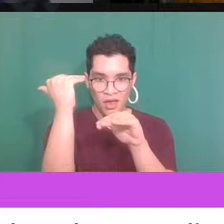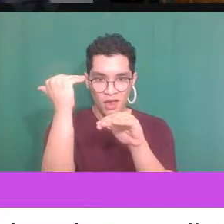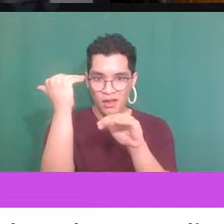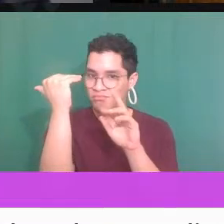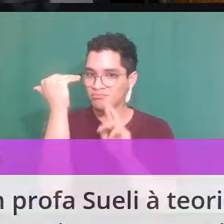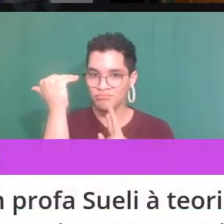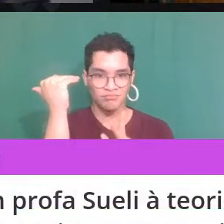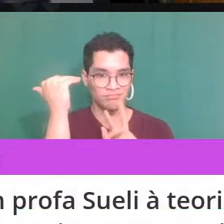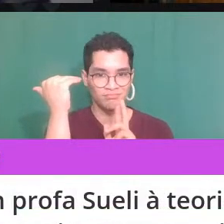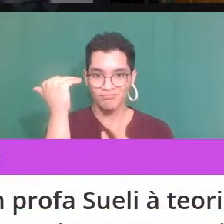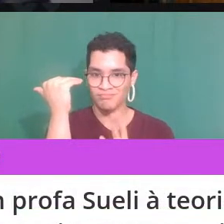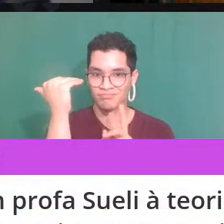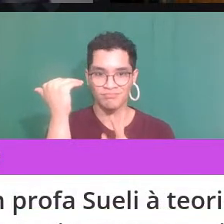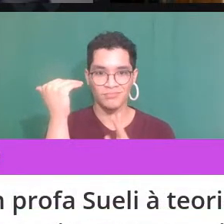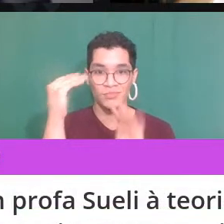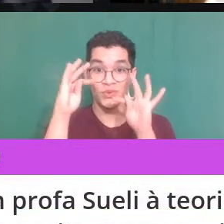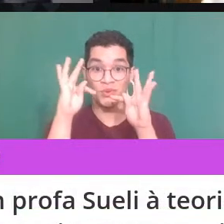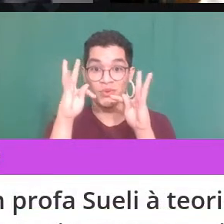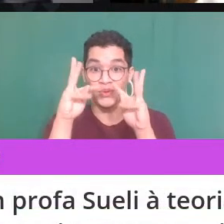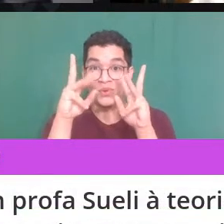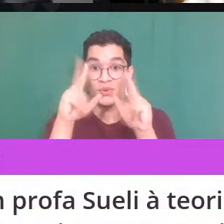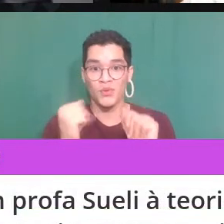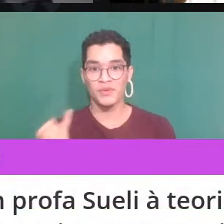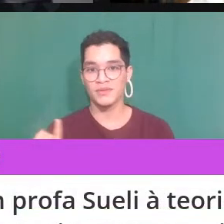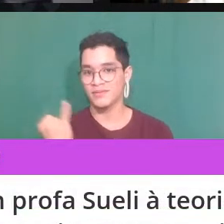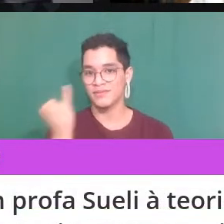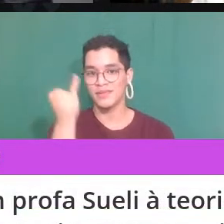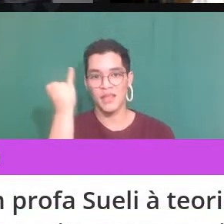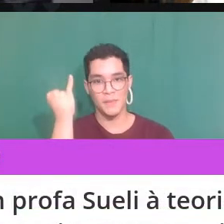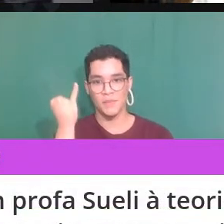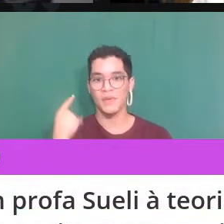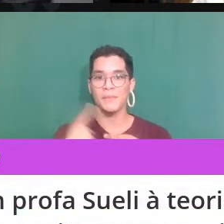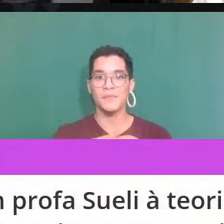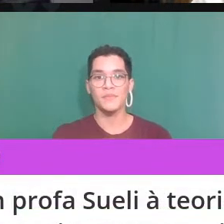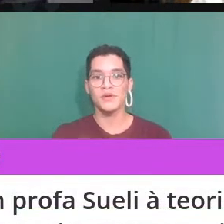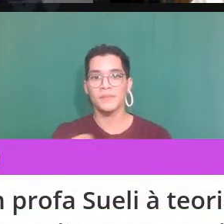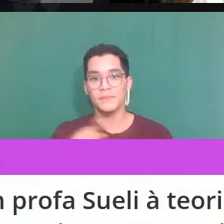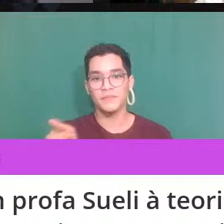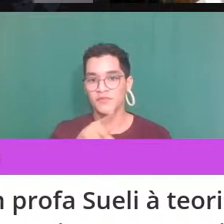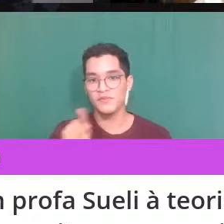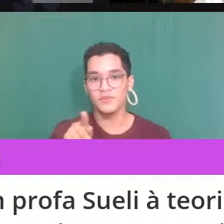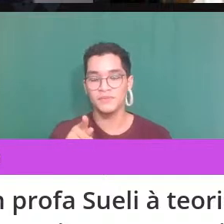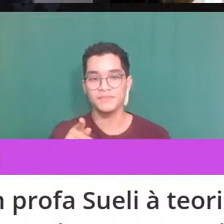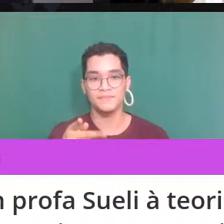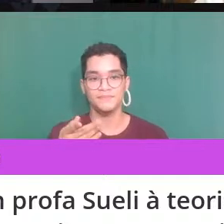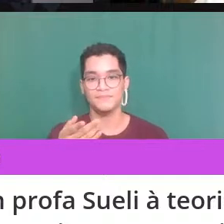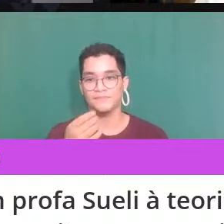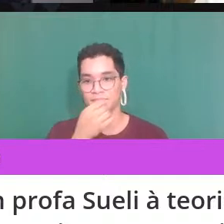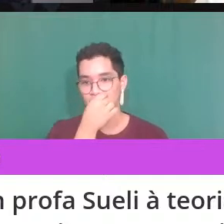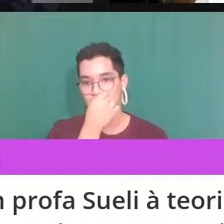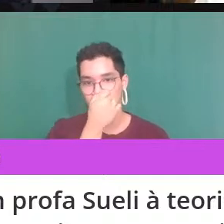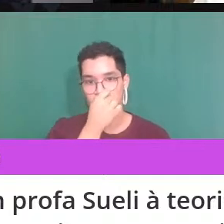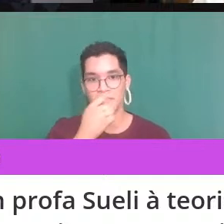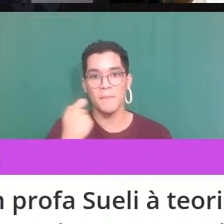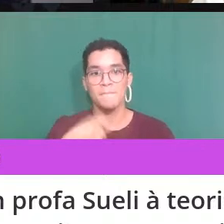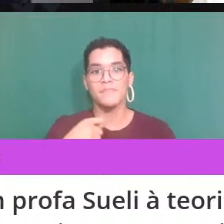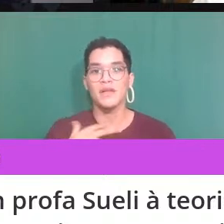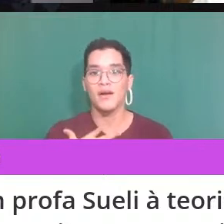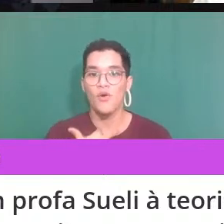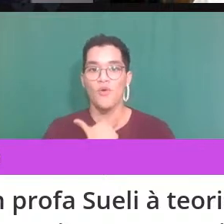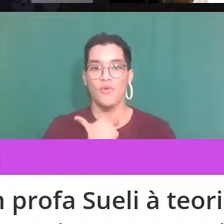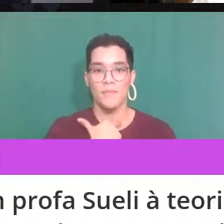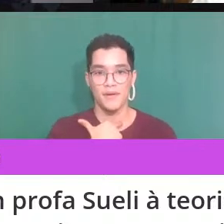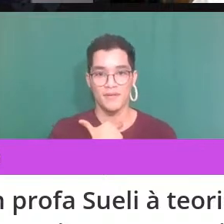aí. E todas elas são importantes do professor, então, se ocupar. Refiro-me